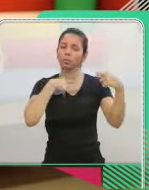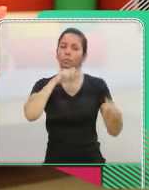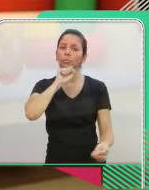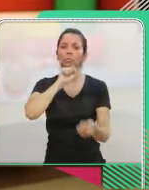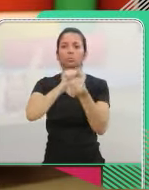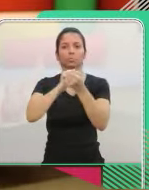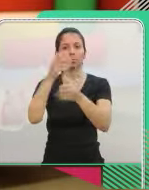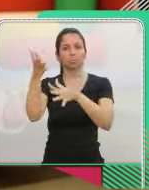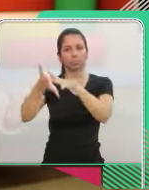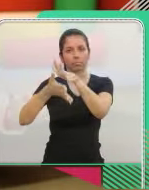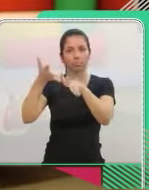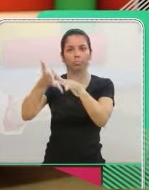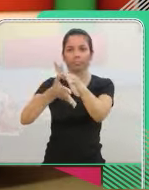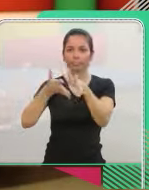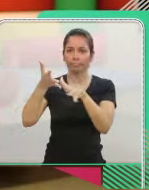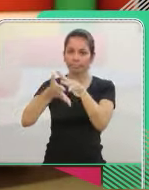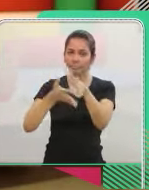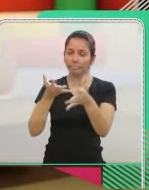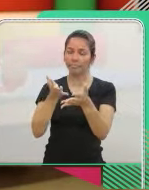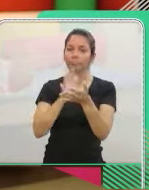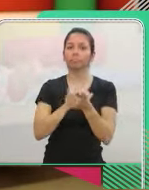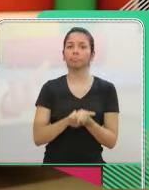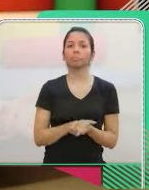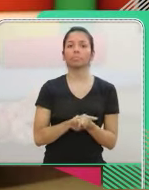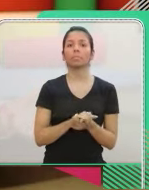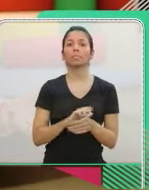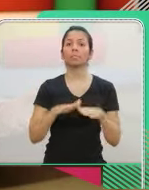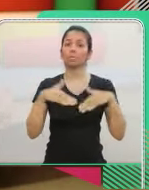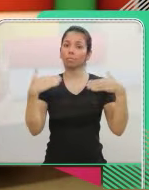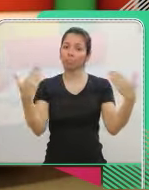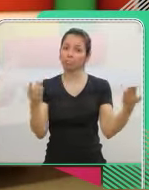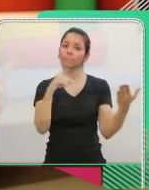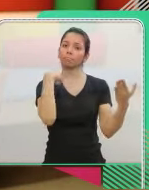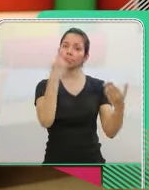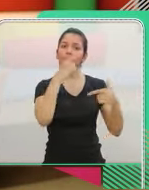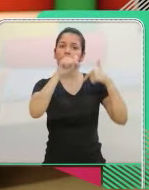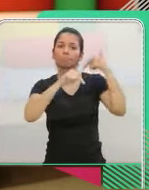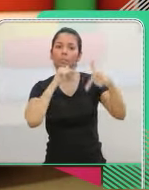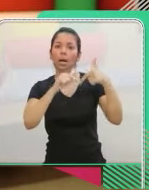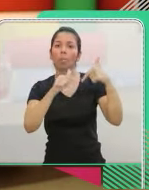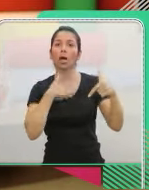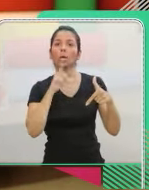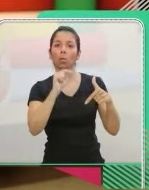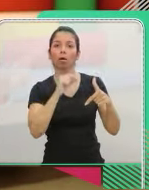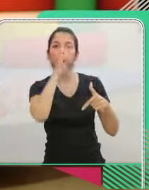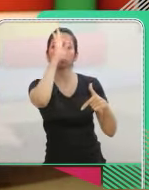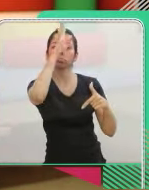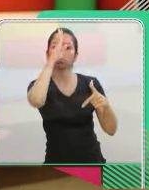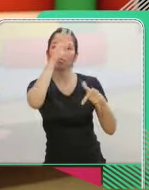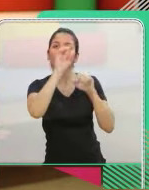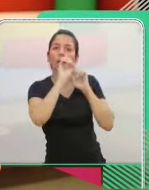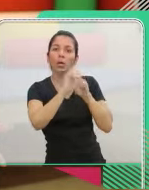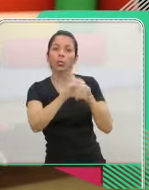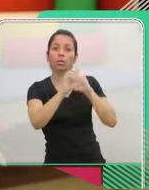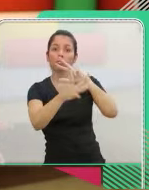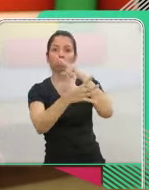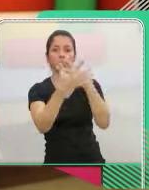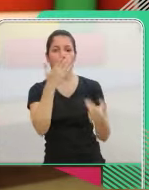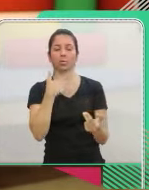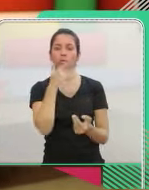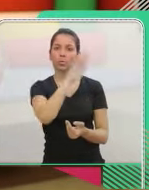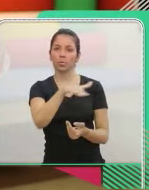isso não poderia acontecer de forma natural se não fosse junto com a língua de sinais.